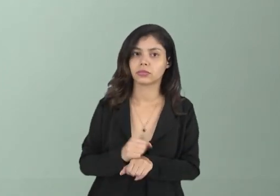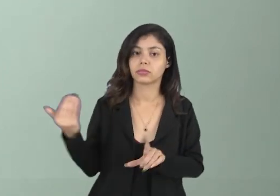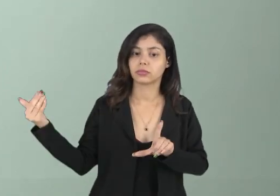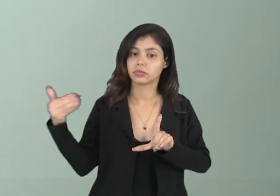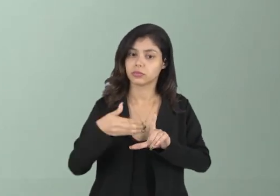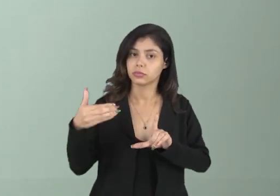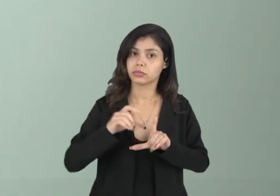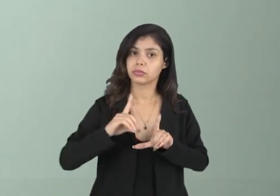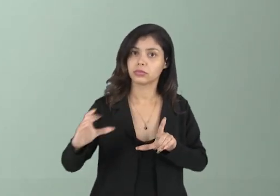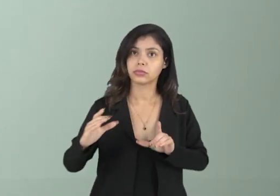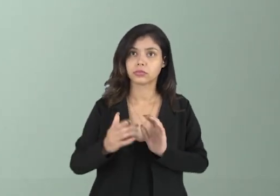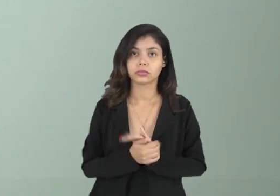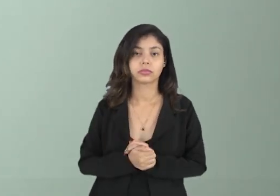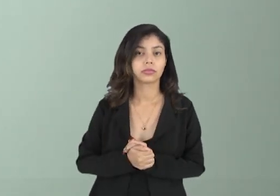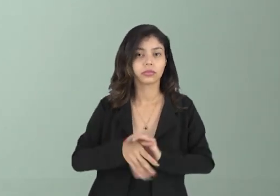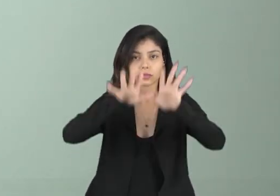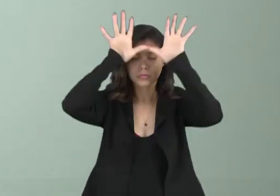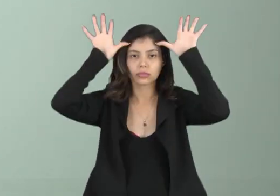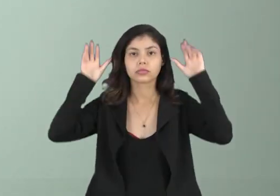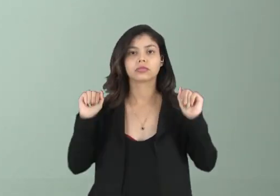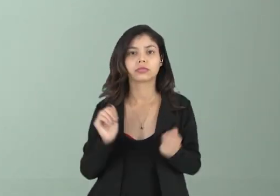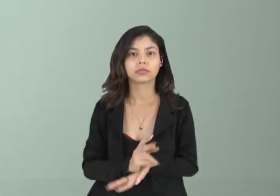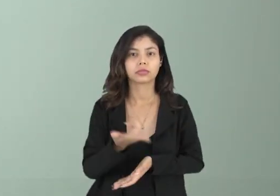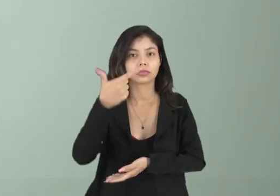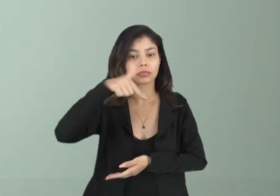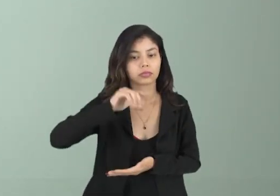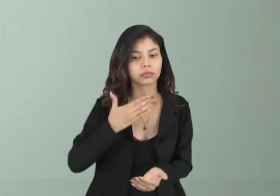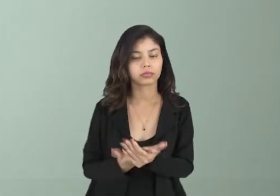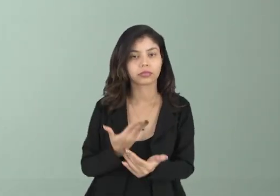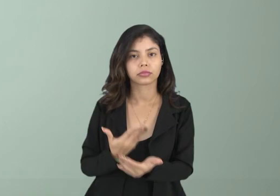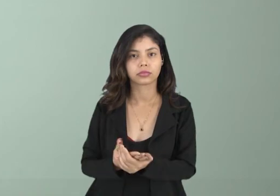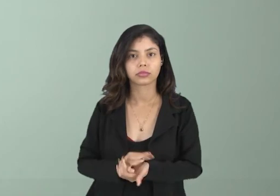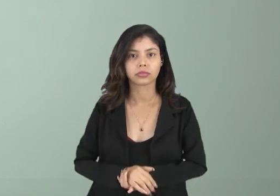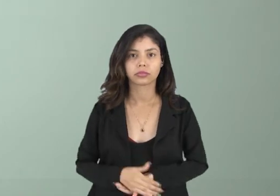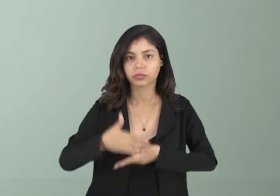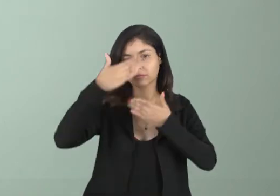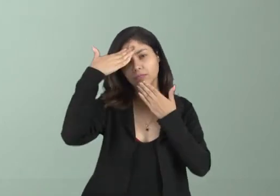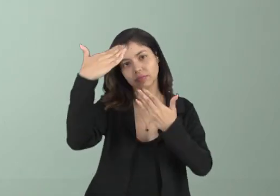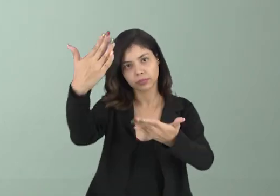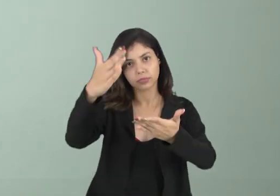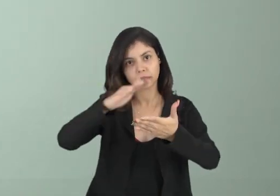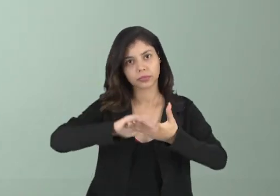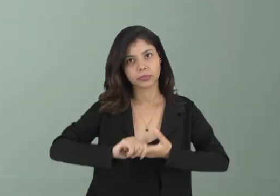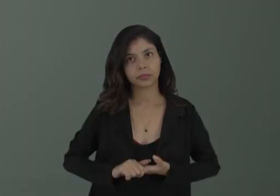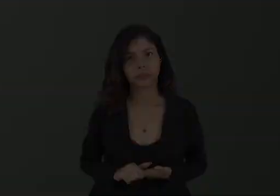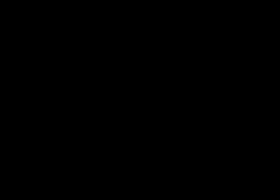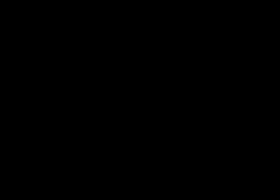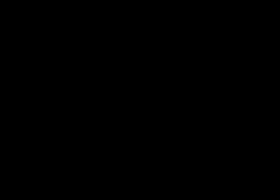acessem também o portal EducAcre para rever essa aula novamente. Obrigada!